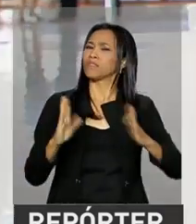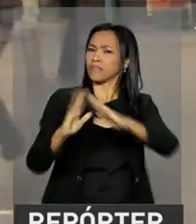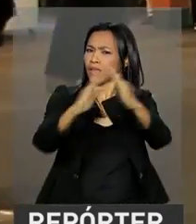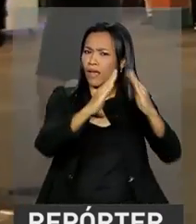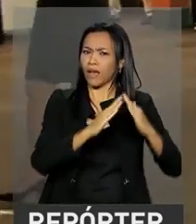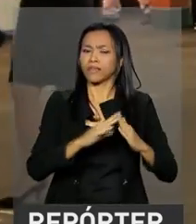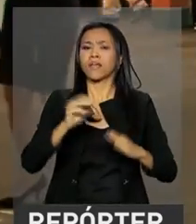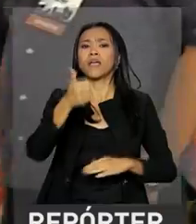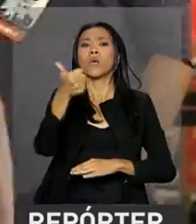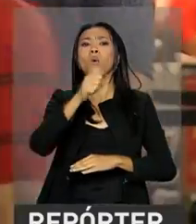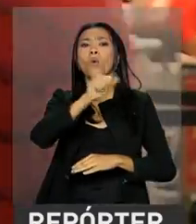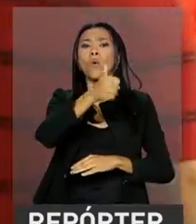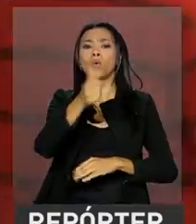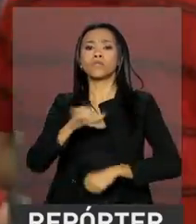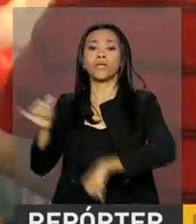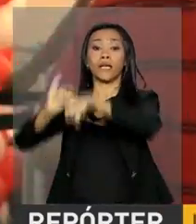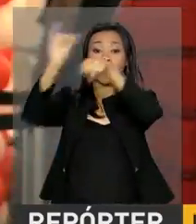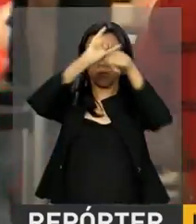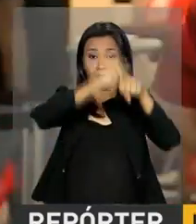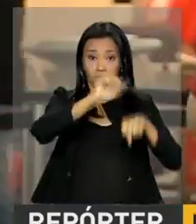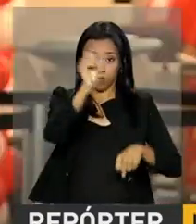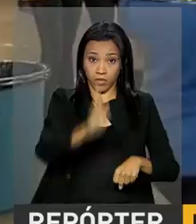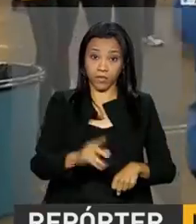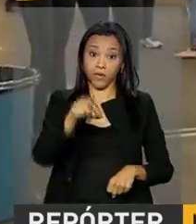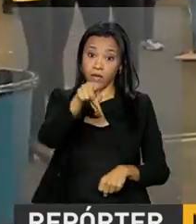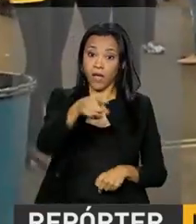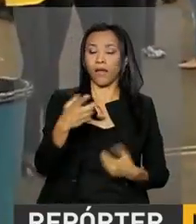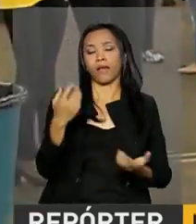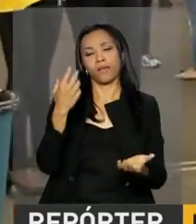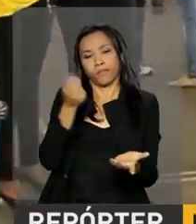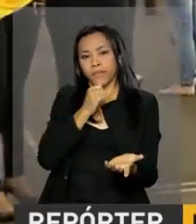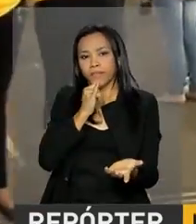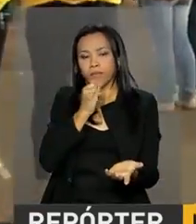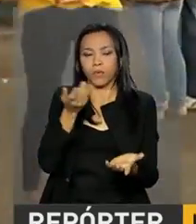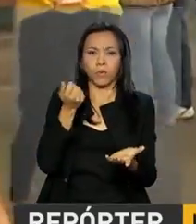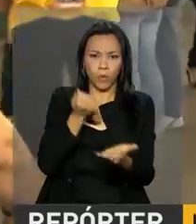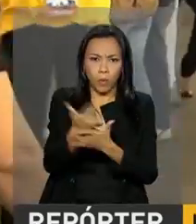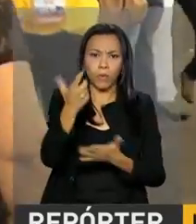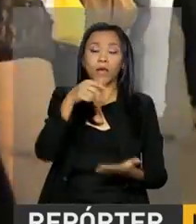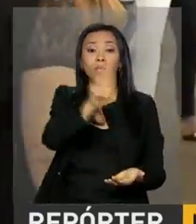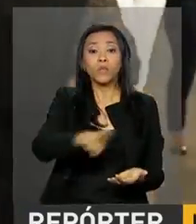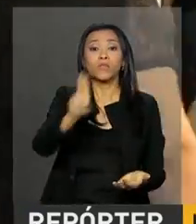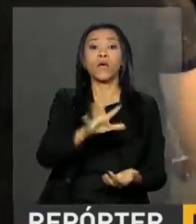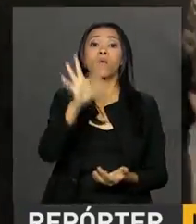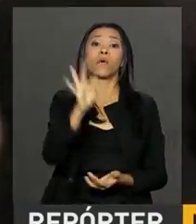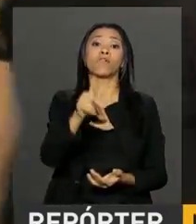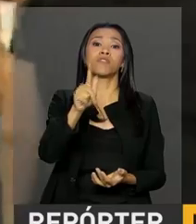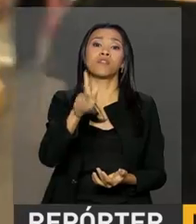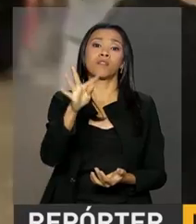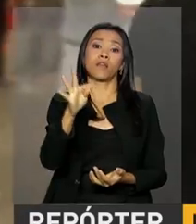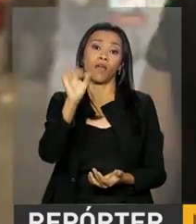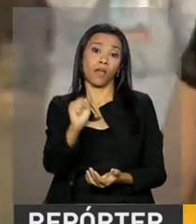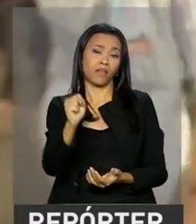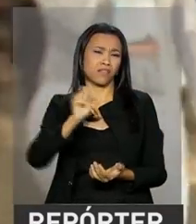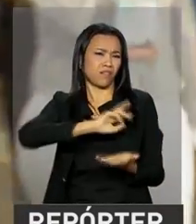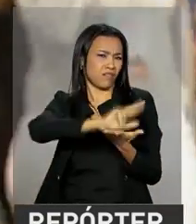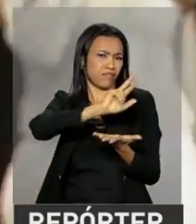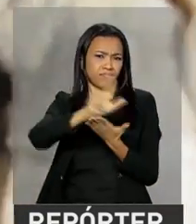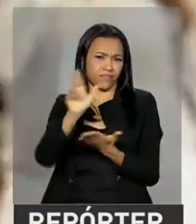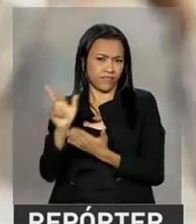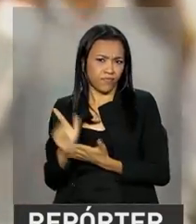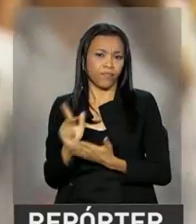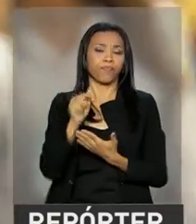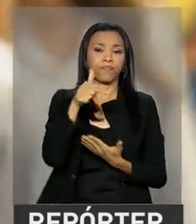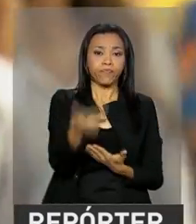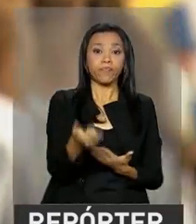país a possibilidades de contratos pelo programa Minha Casa Minha Vida e de uso do FGTS entre outras modalidades a